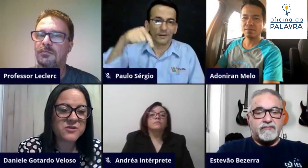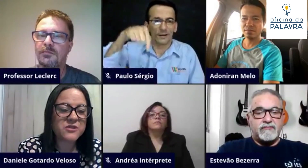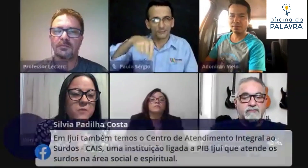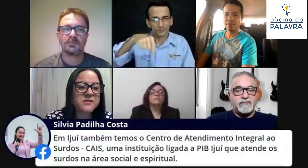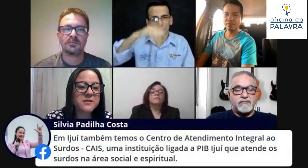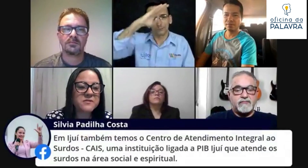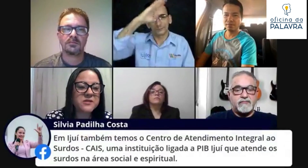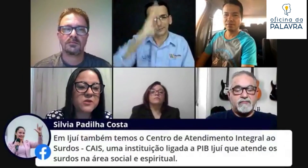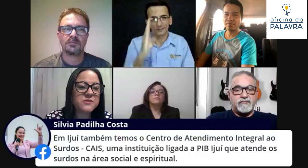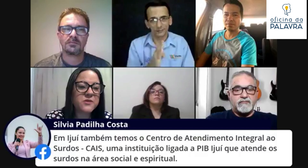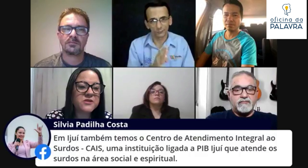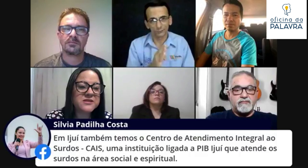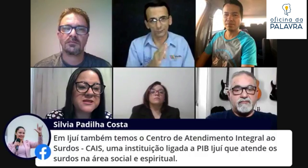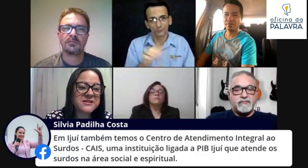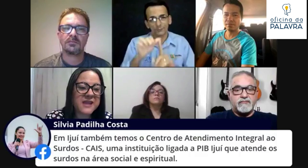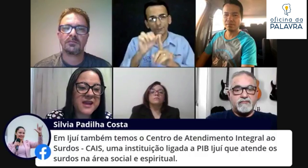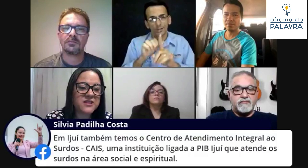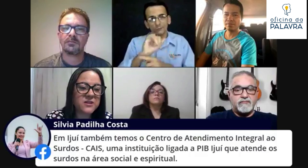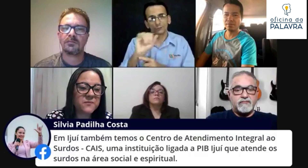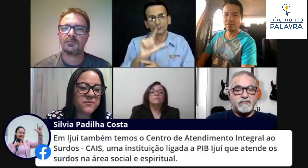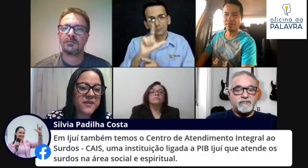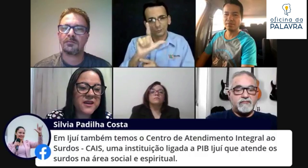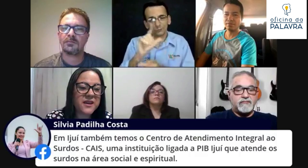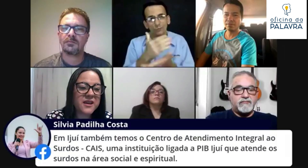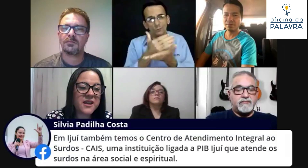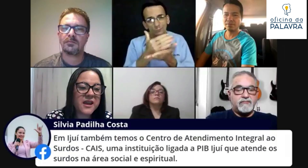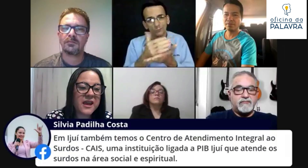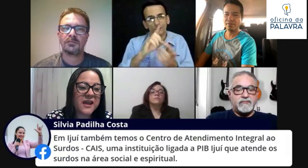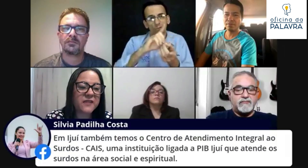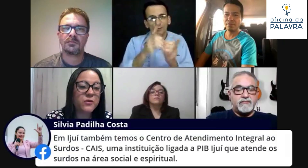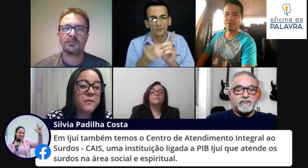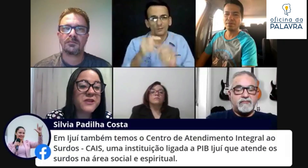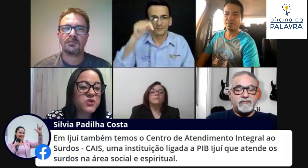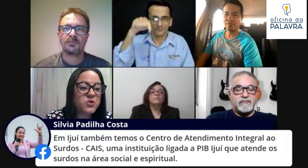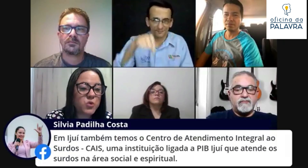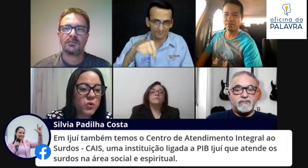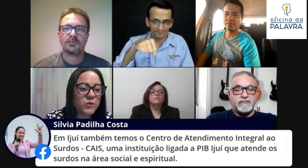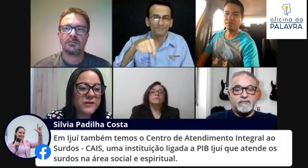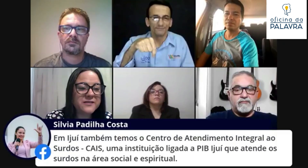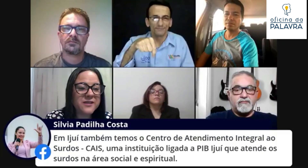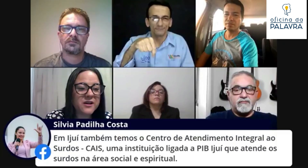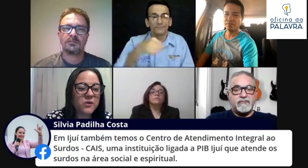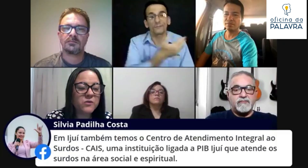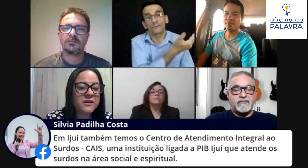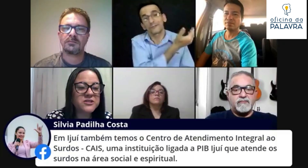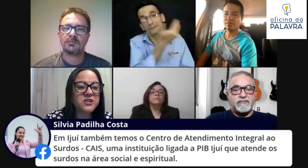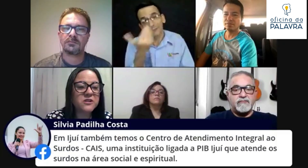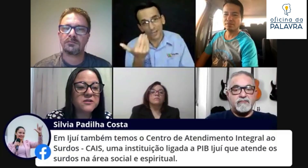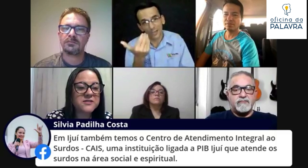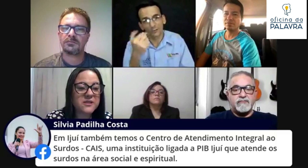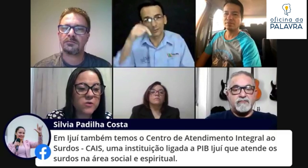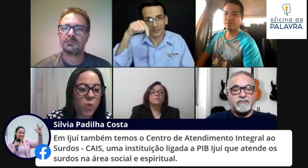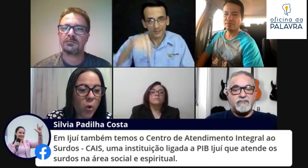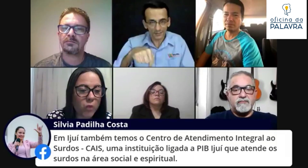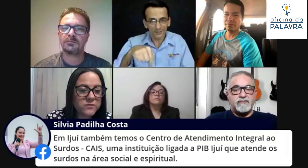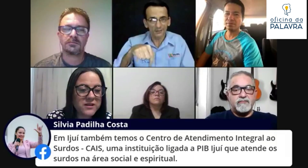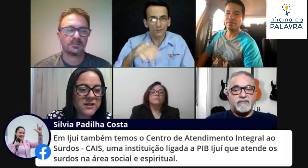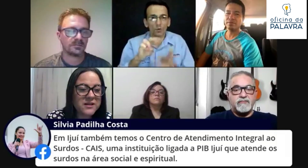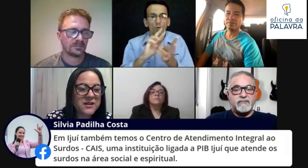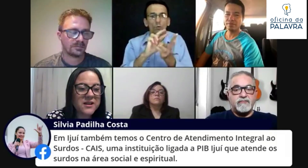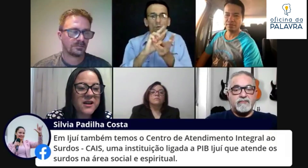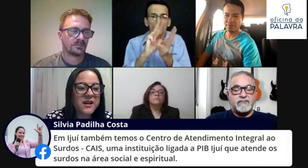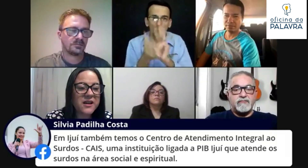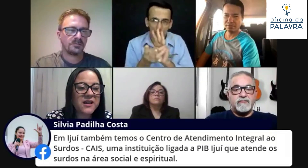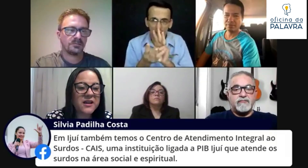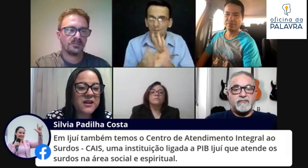de Deus. Nós começamos em 2017, no mês de julho, então, a gente se